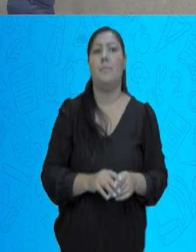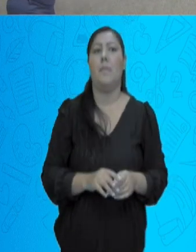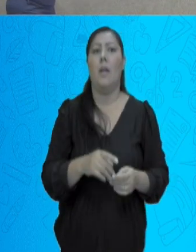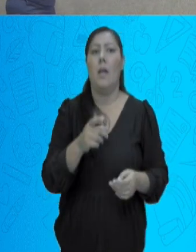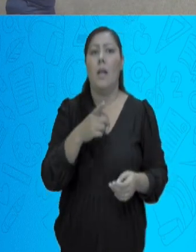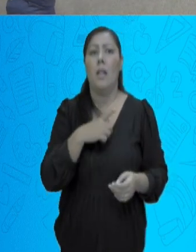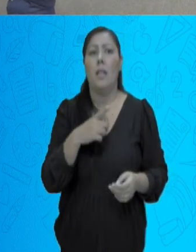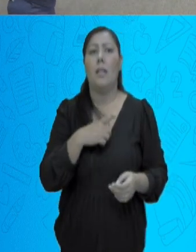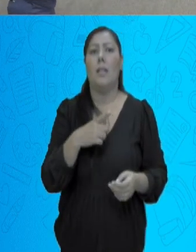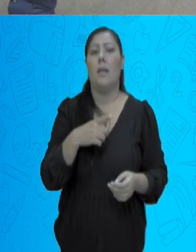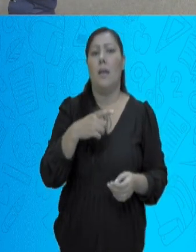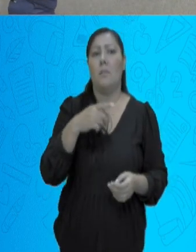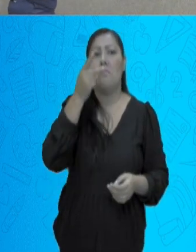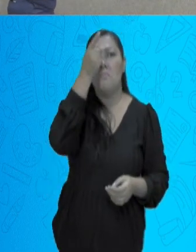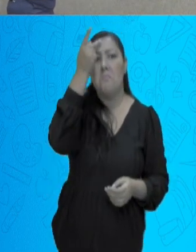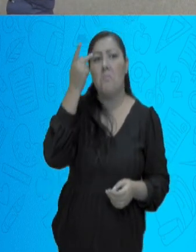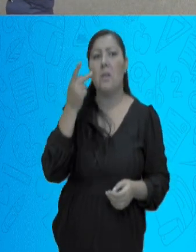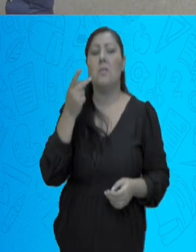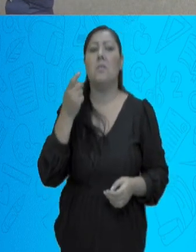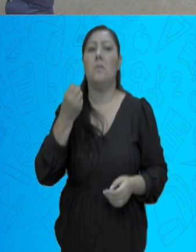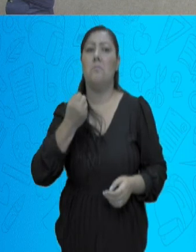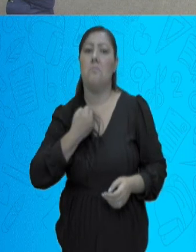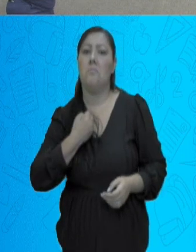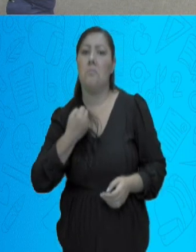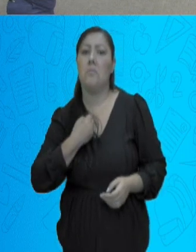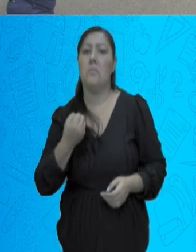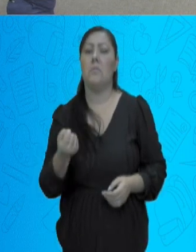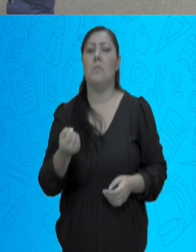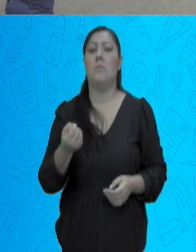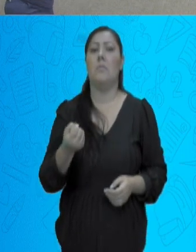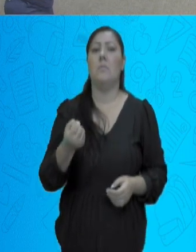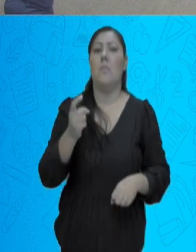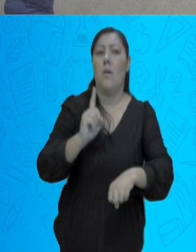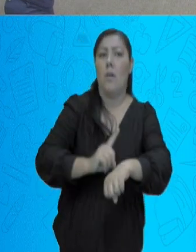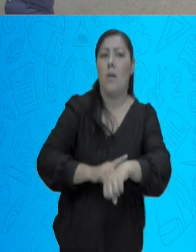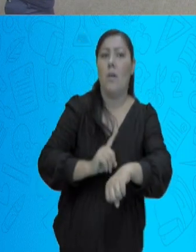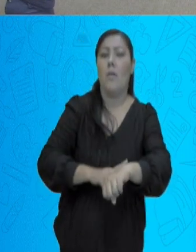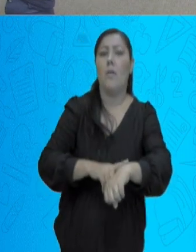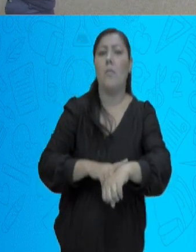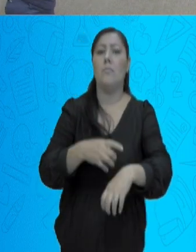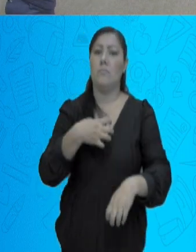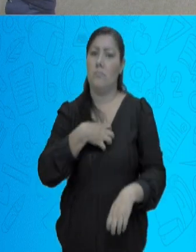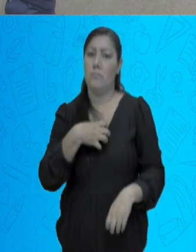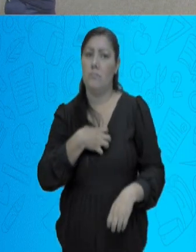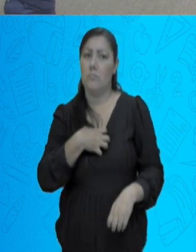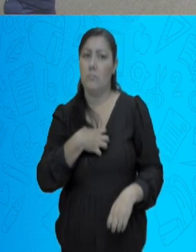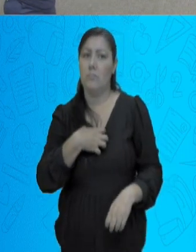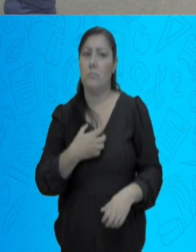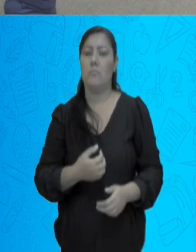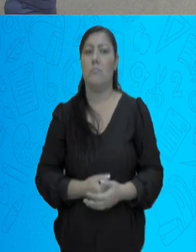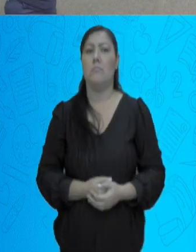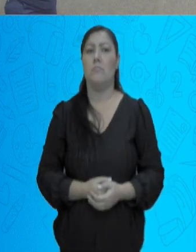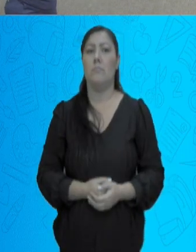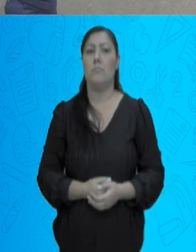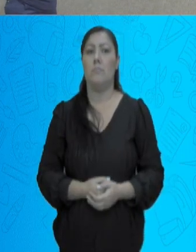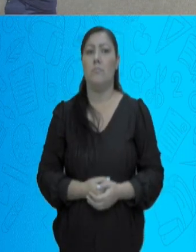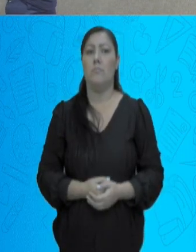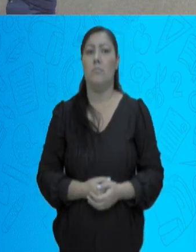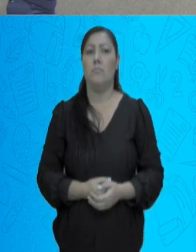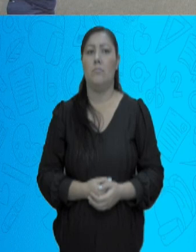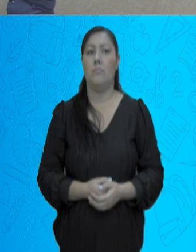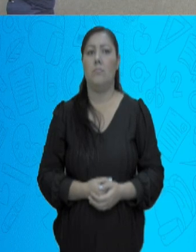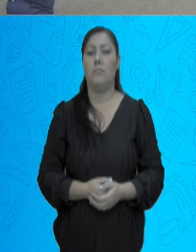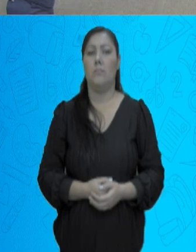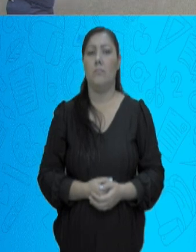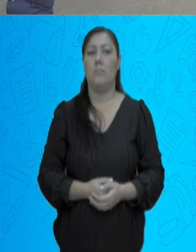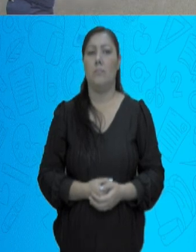desinências, tem as terminações que vão indicar pessoa, número, tempo e modo. Então, esse nós